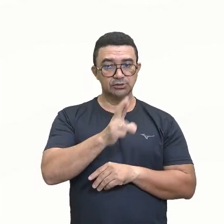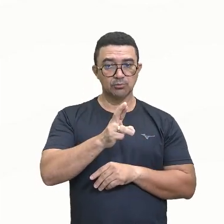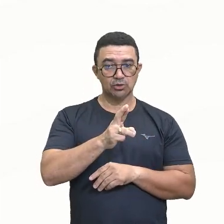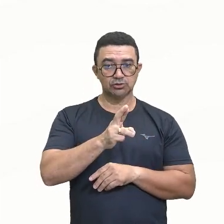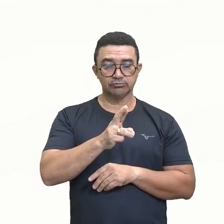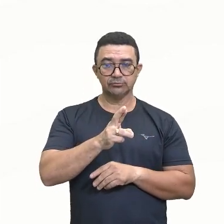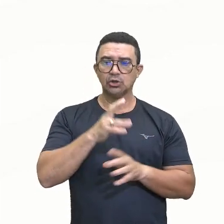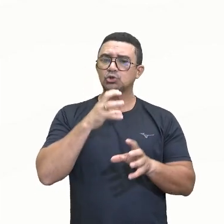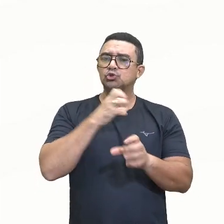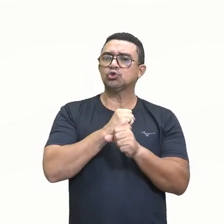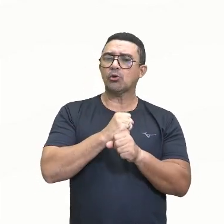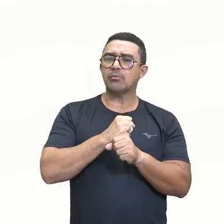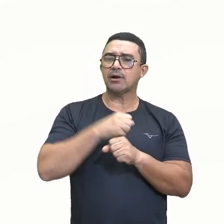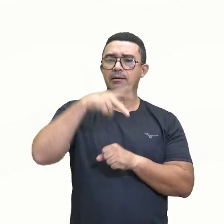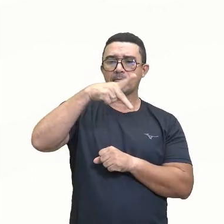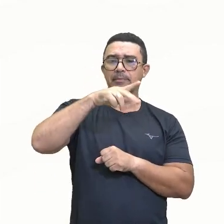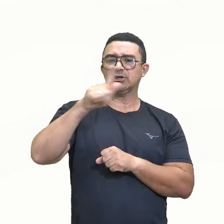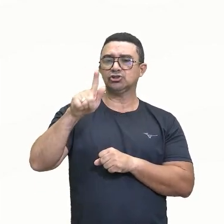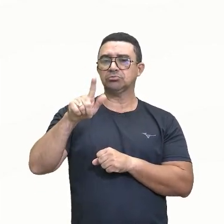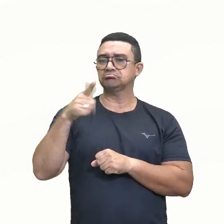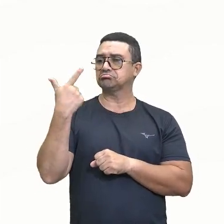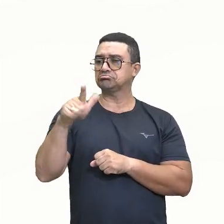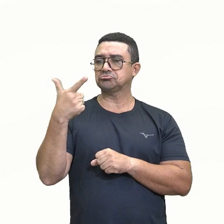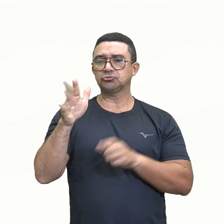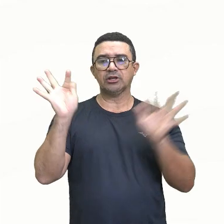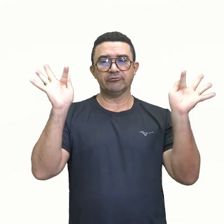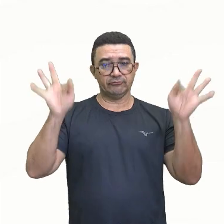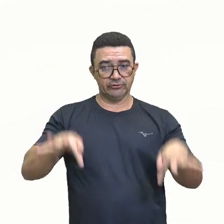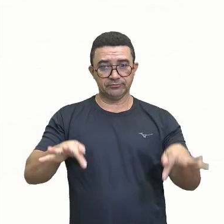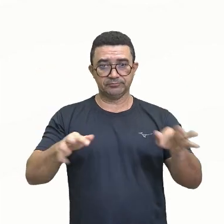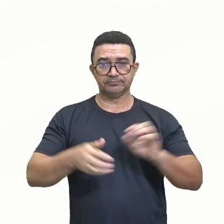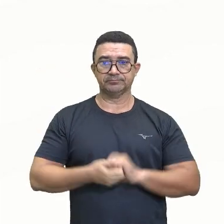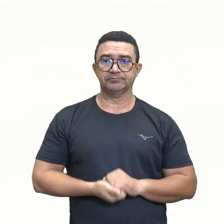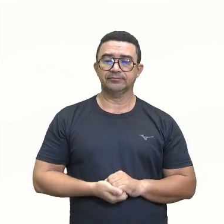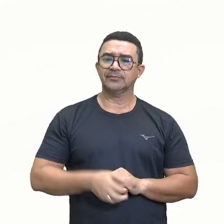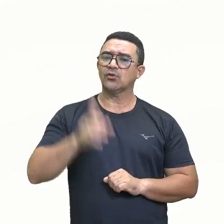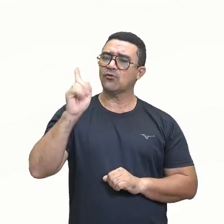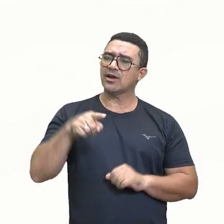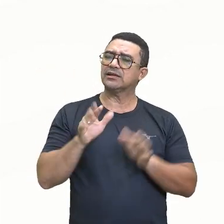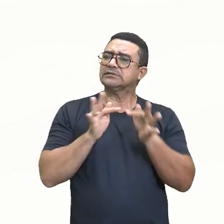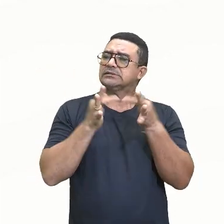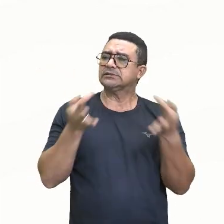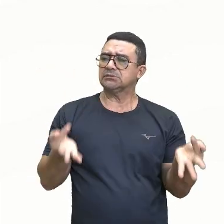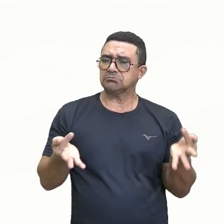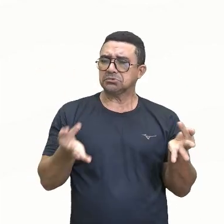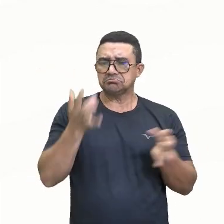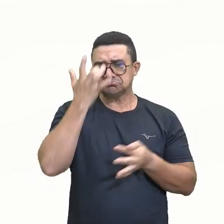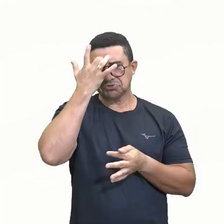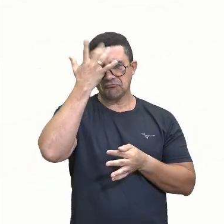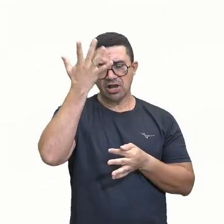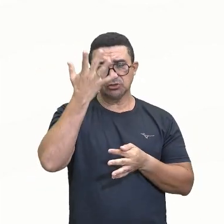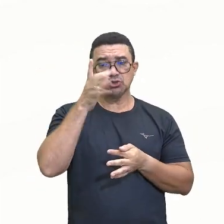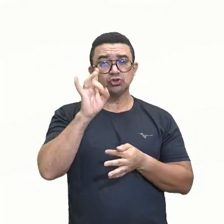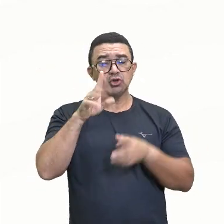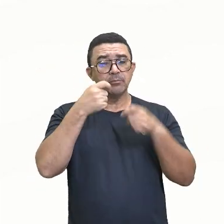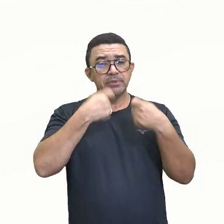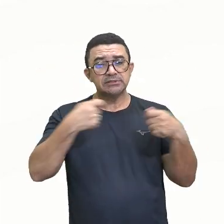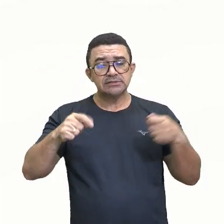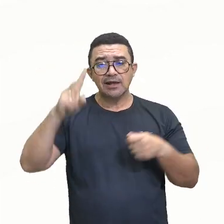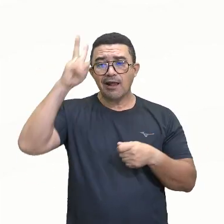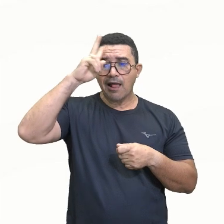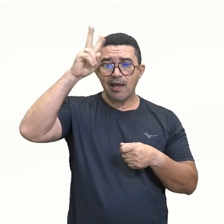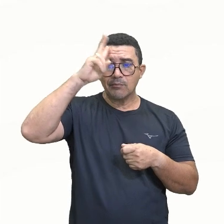PG infinita, ok? Então, é mais simples dessa forma, não é? Você só precisa lembrar